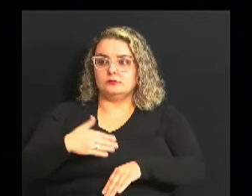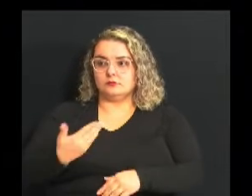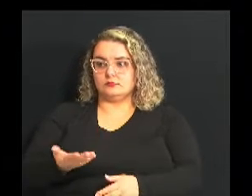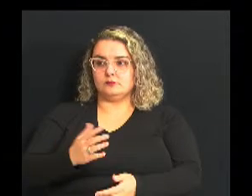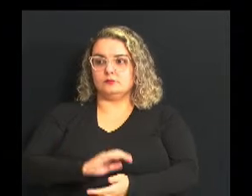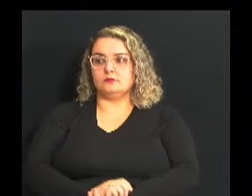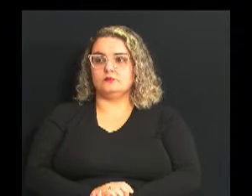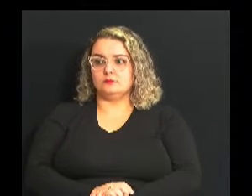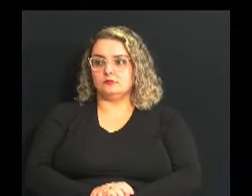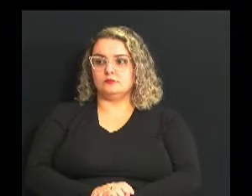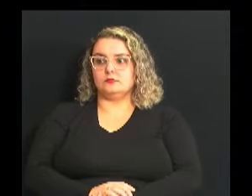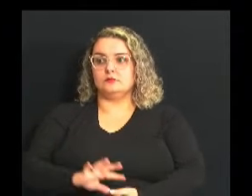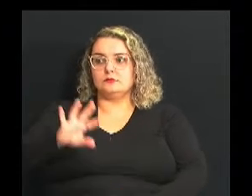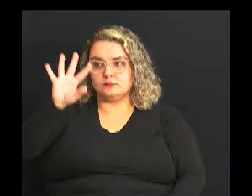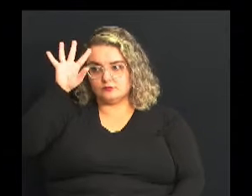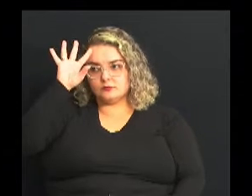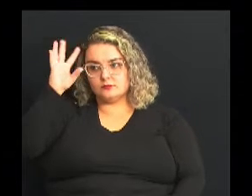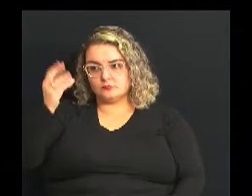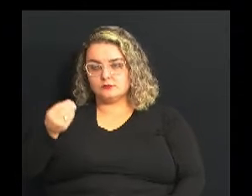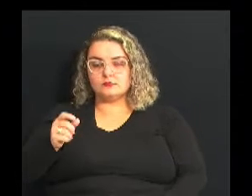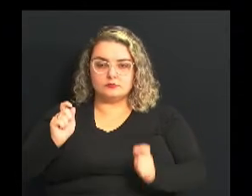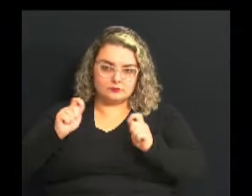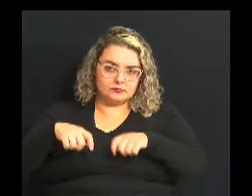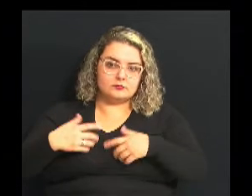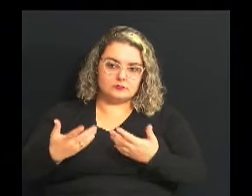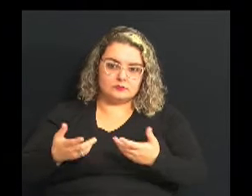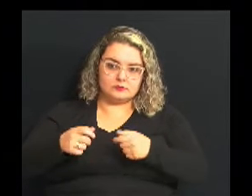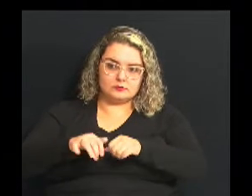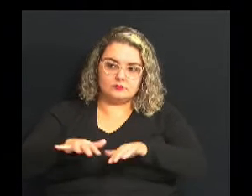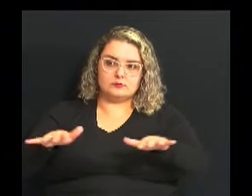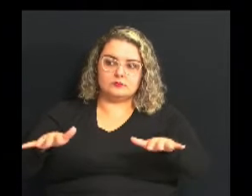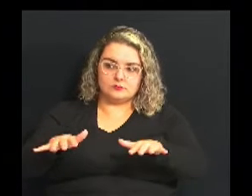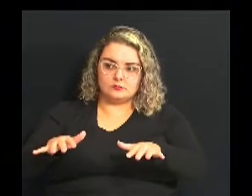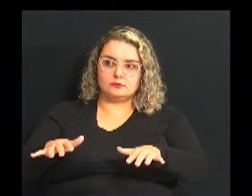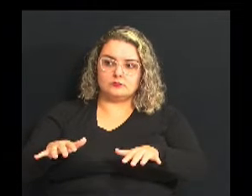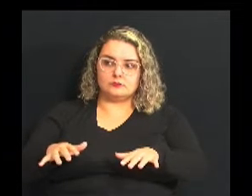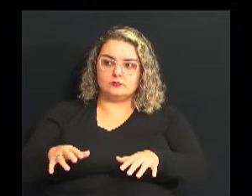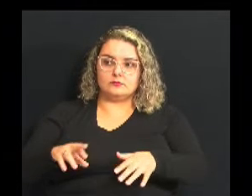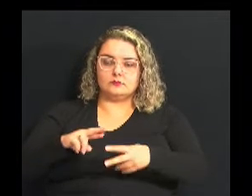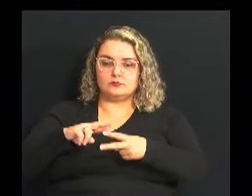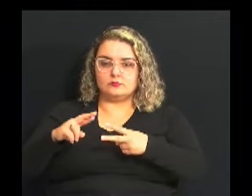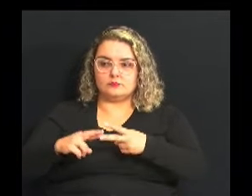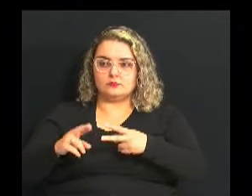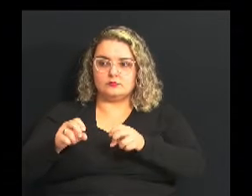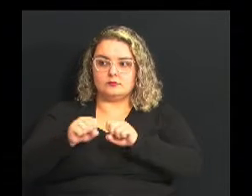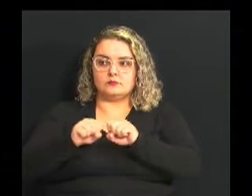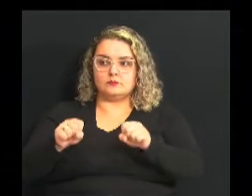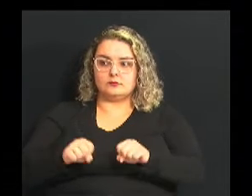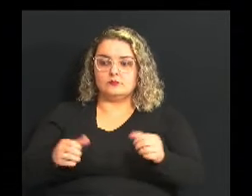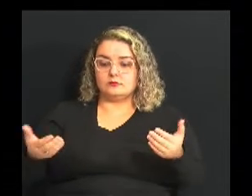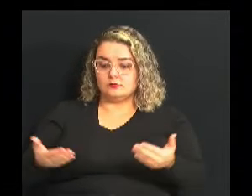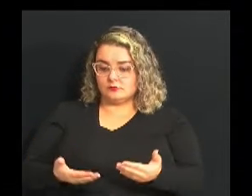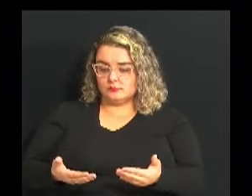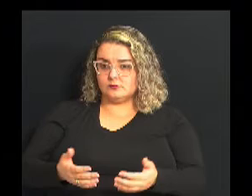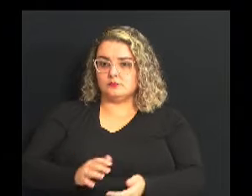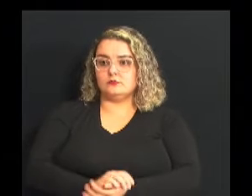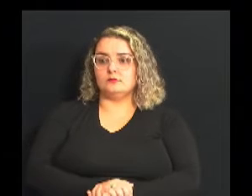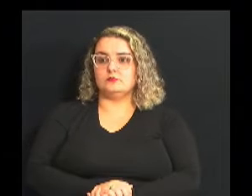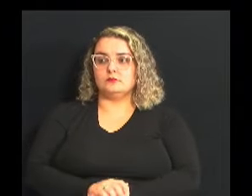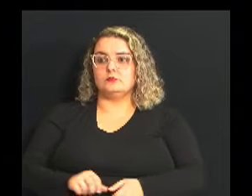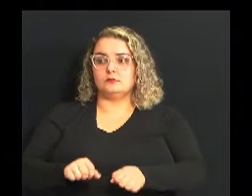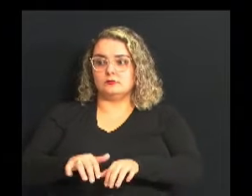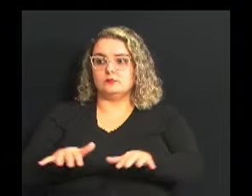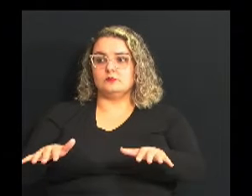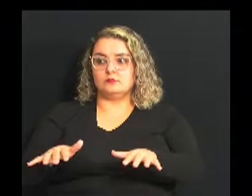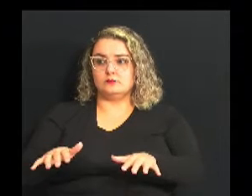tem conhecimento é capaz de expandir, né, os recursos do sistema. Então, hoje, né, por meio dessa expansão, né, de